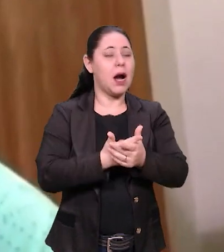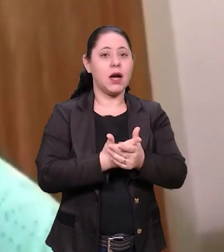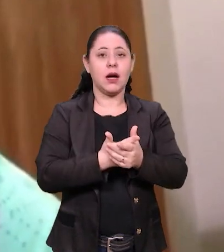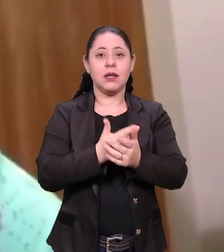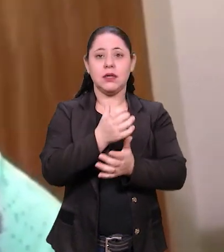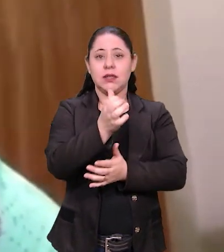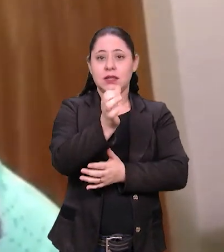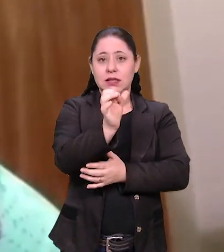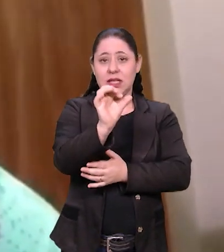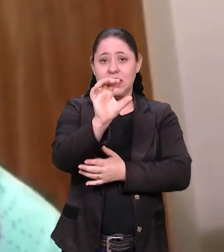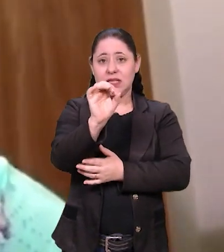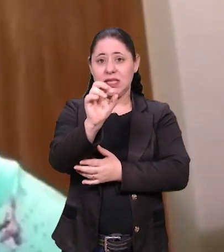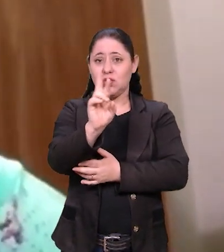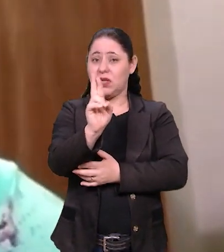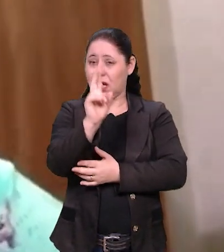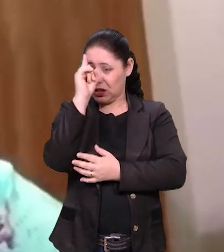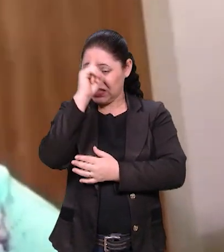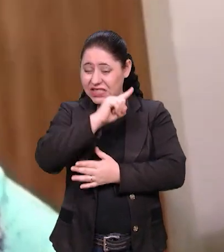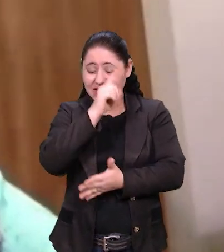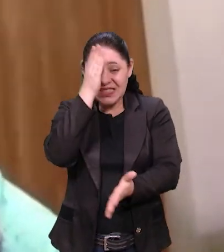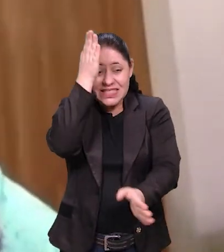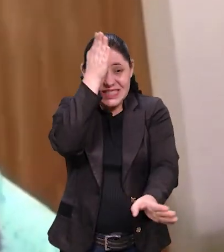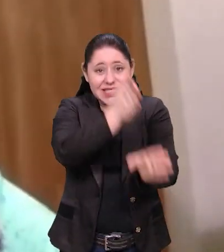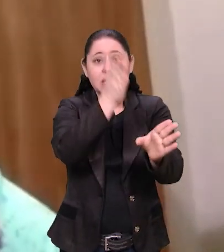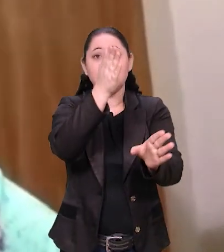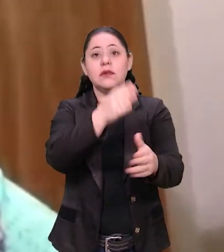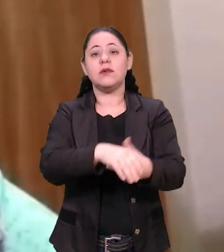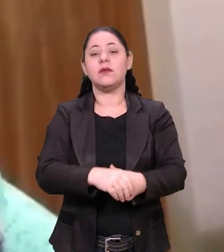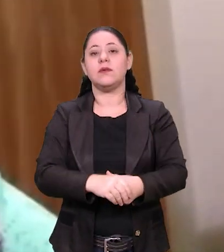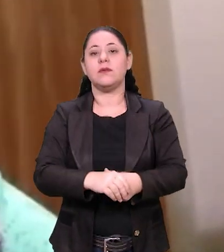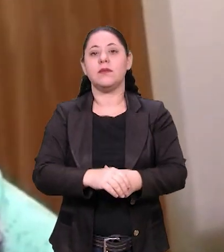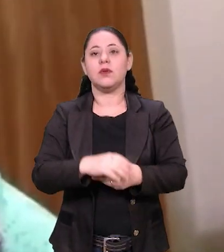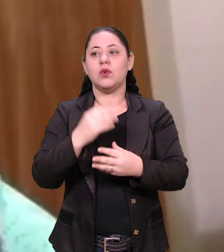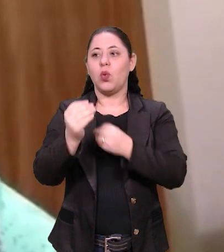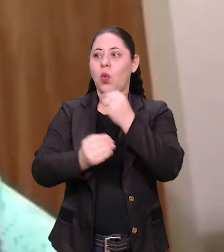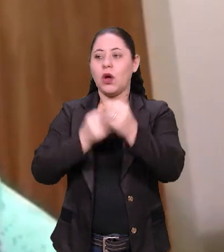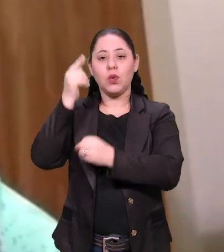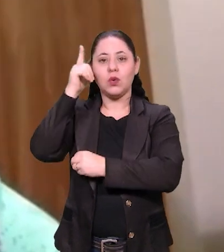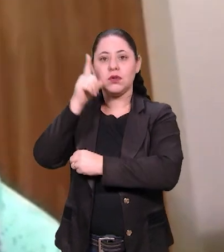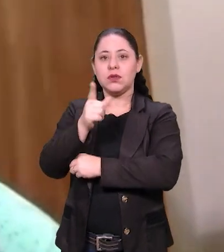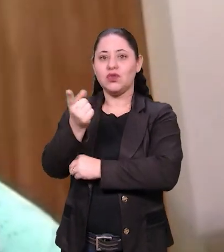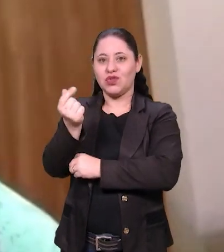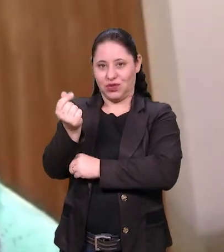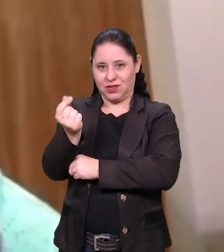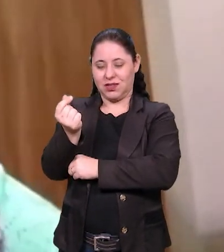dia. Quando eu consegui o dinheiro, eu tinha uma